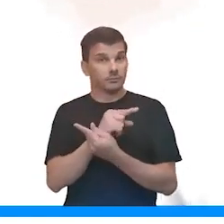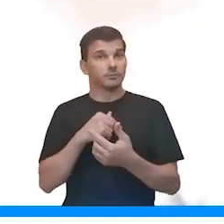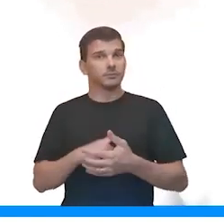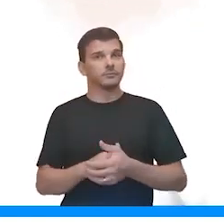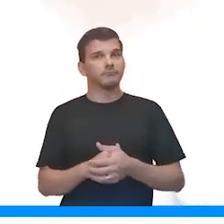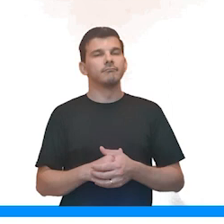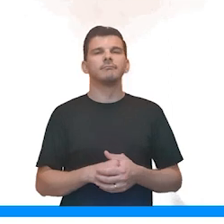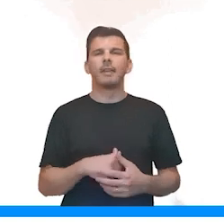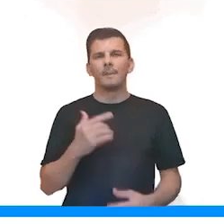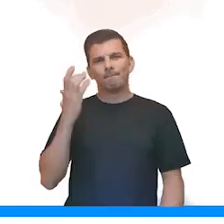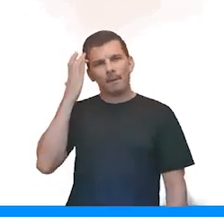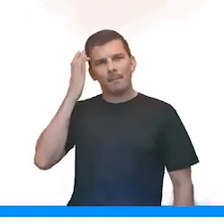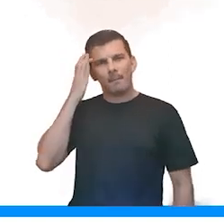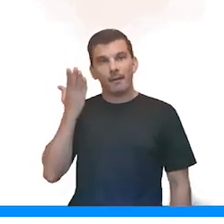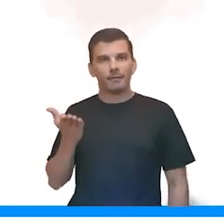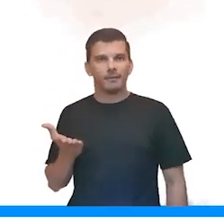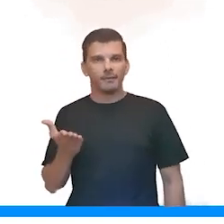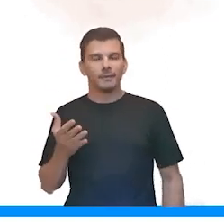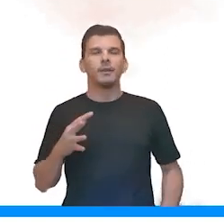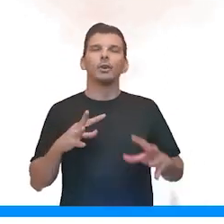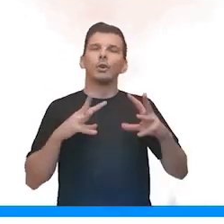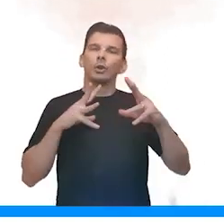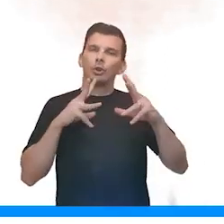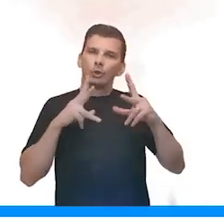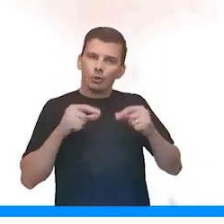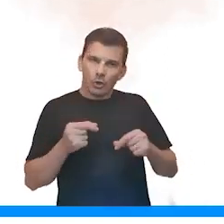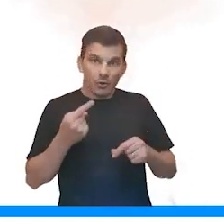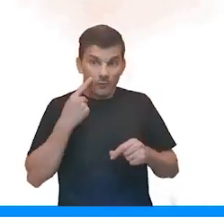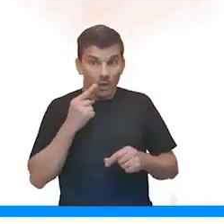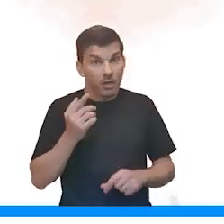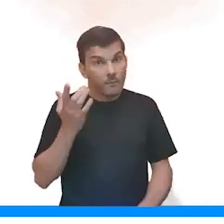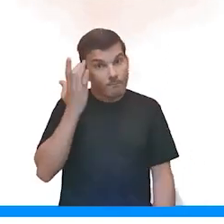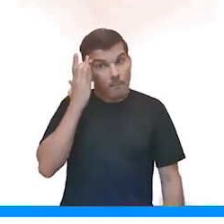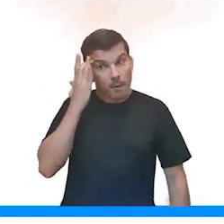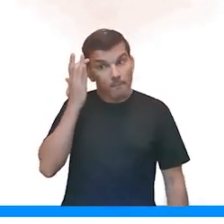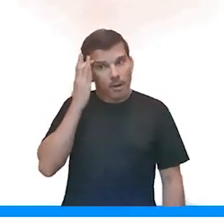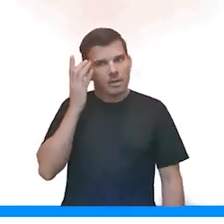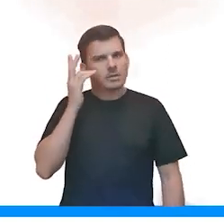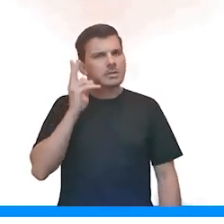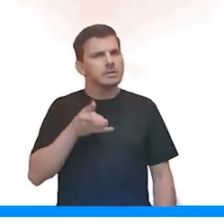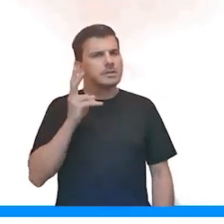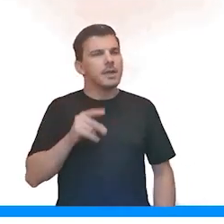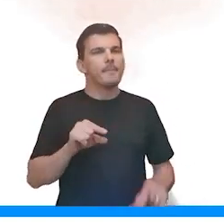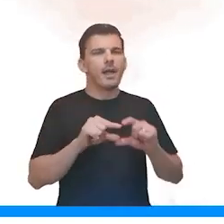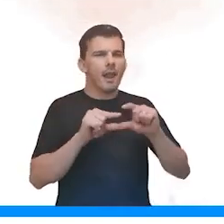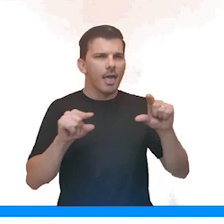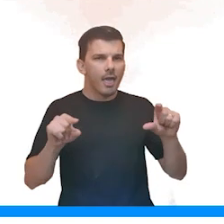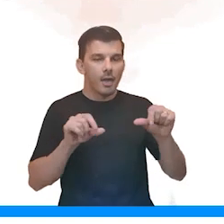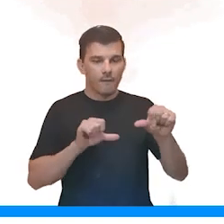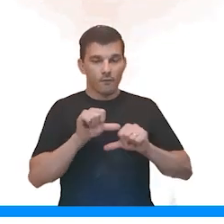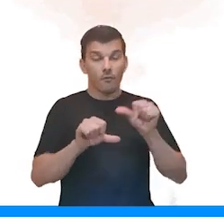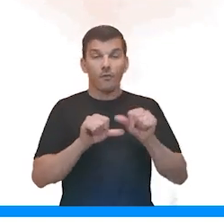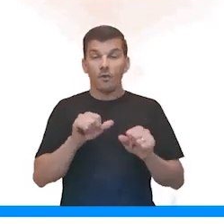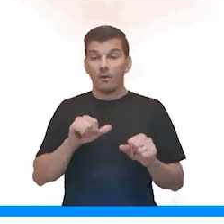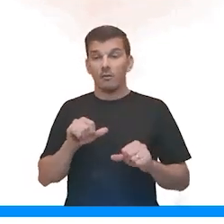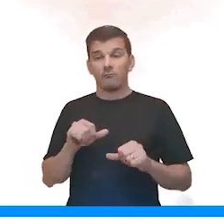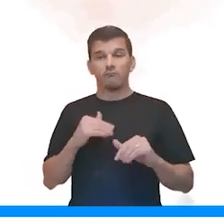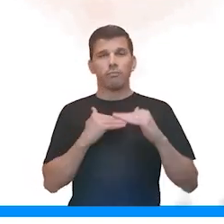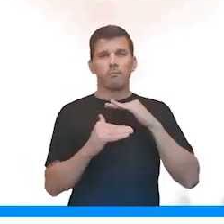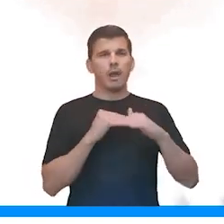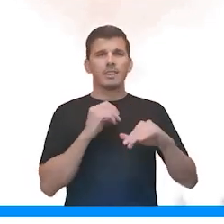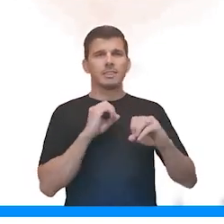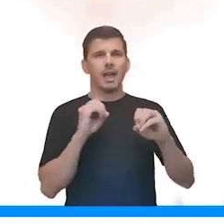energia interna lá para o outro lado, ela vai negativa. Aí vira essa equaçãozinha aqui, ó. Então, todas as vezes, isso aqui que é importante, ó. Todas as vezes que houver